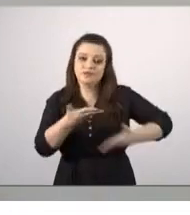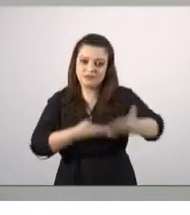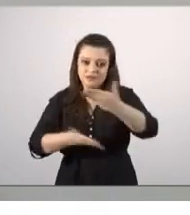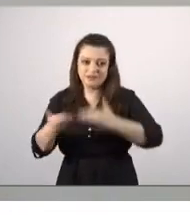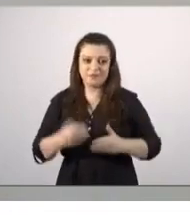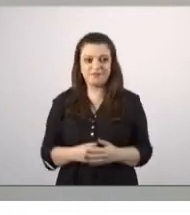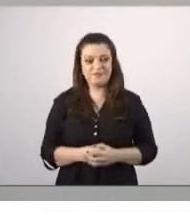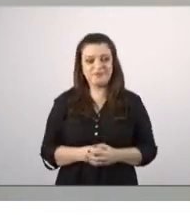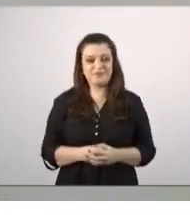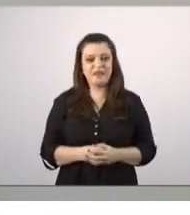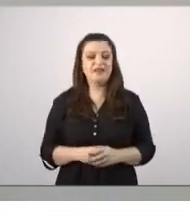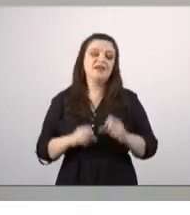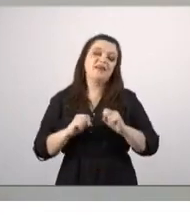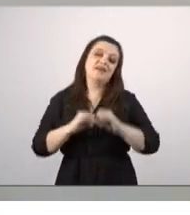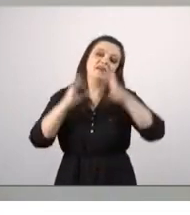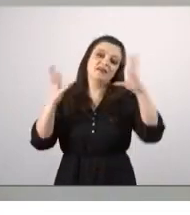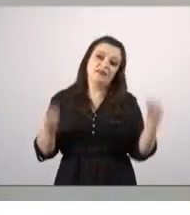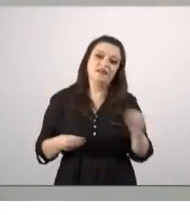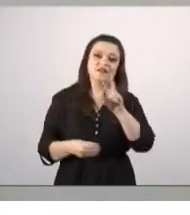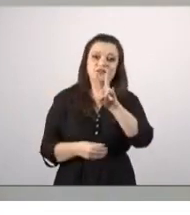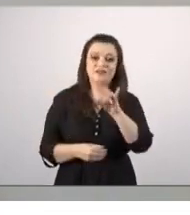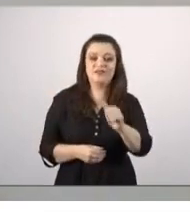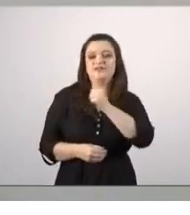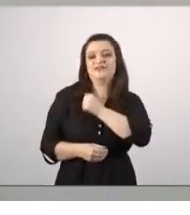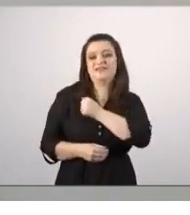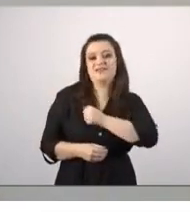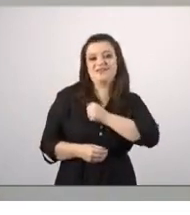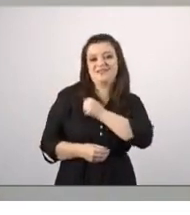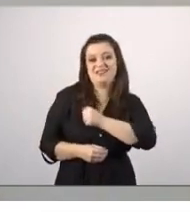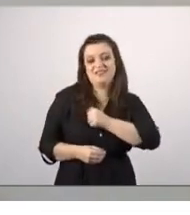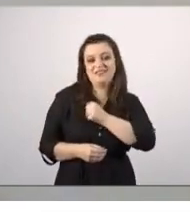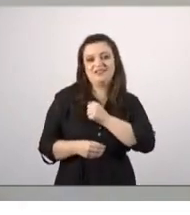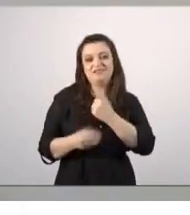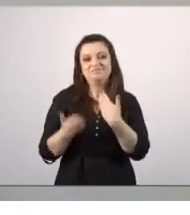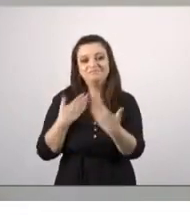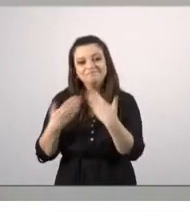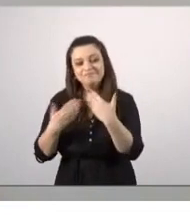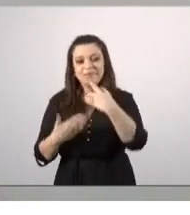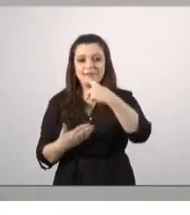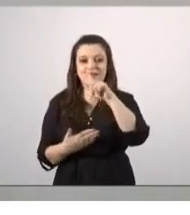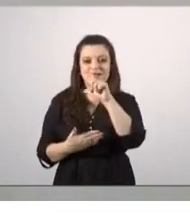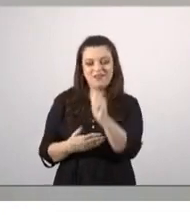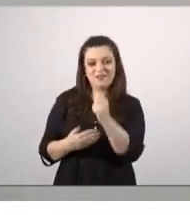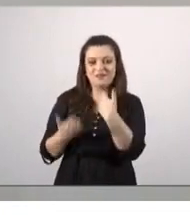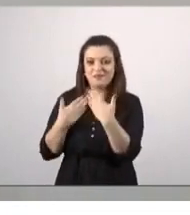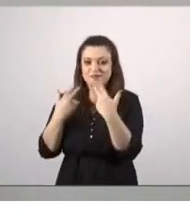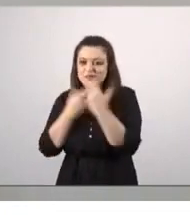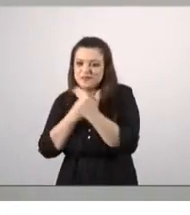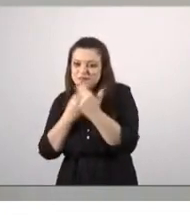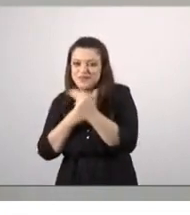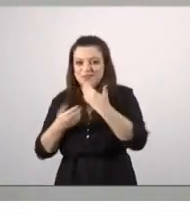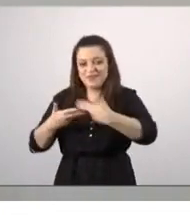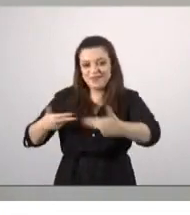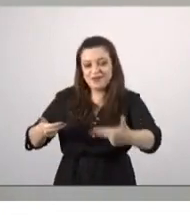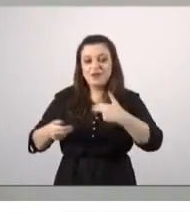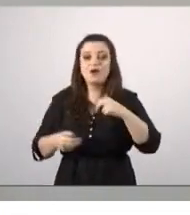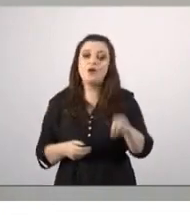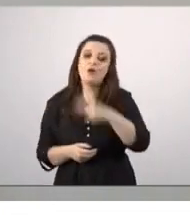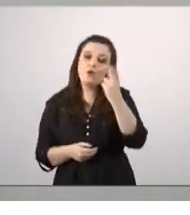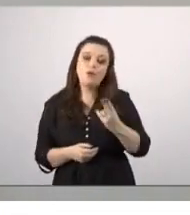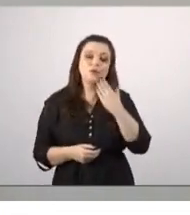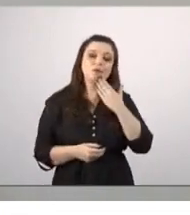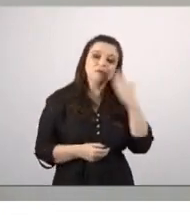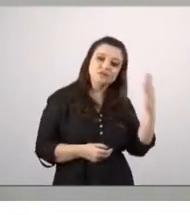É lógico que vamos sentir saudade de fofocar com a Paula antes e depois das aulas, ou de correr desesperados pedir alguma coisa para Sil, para Val